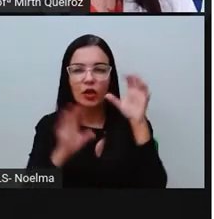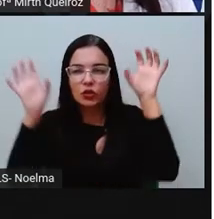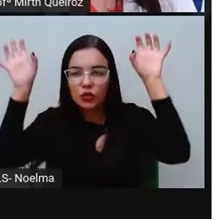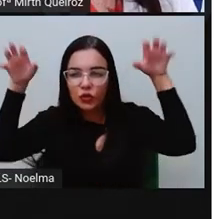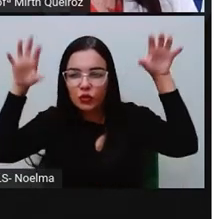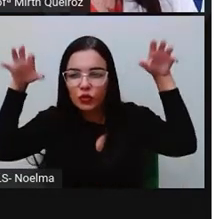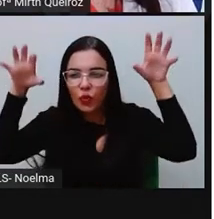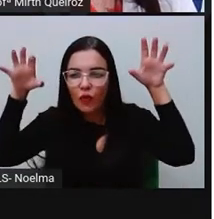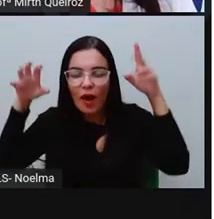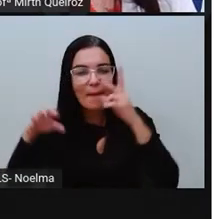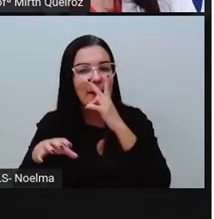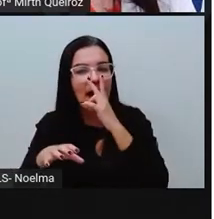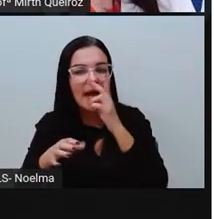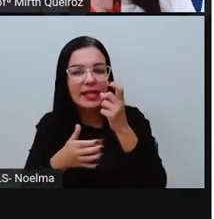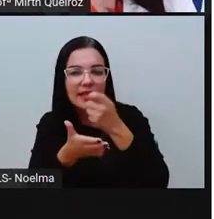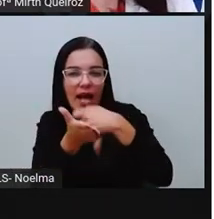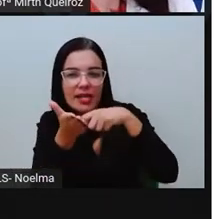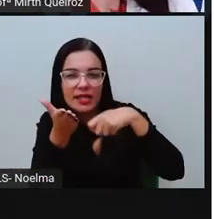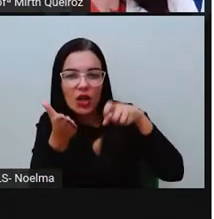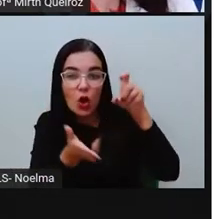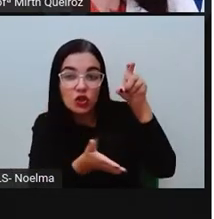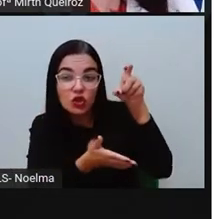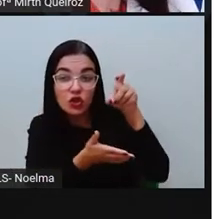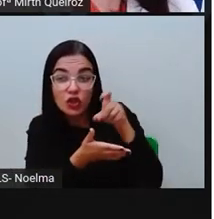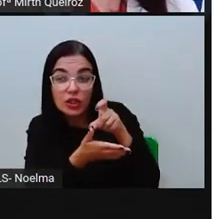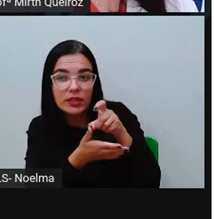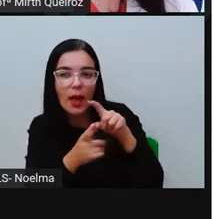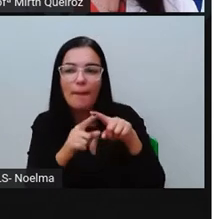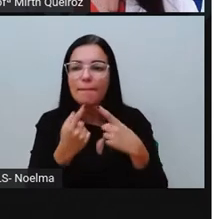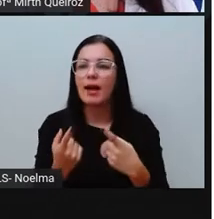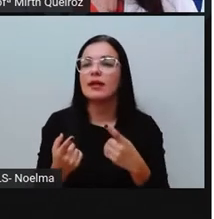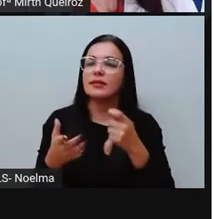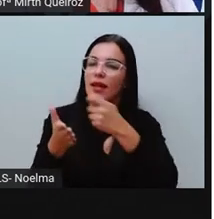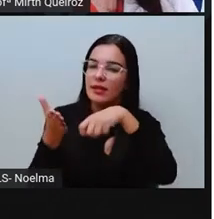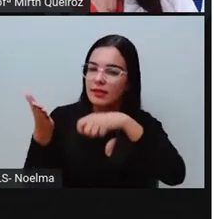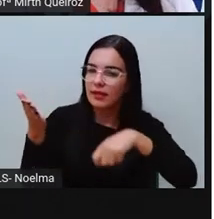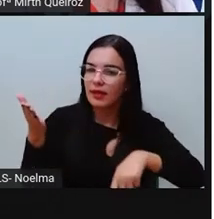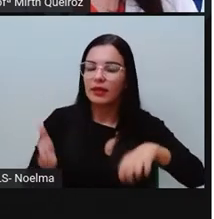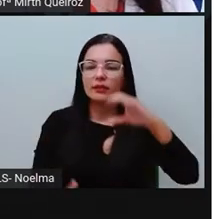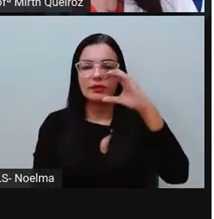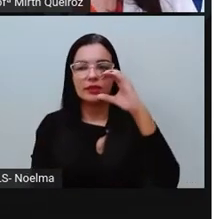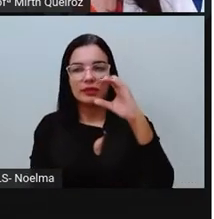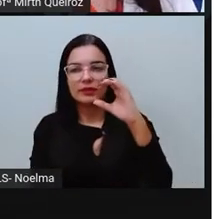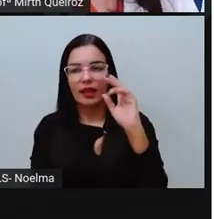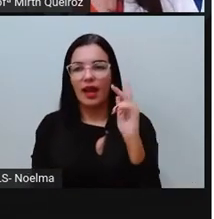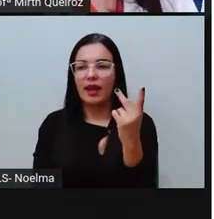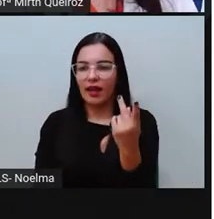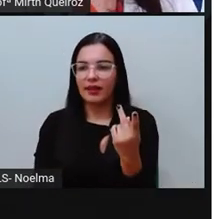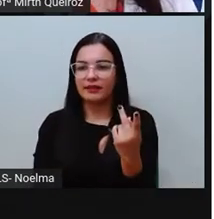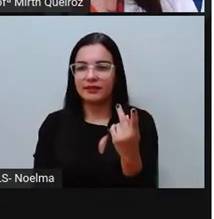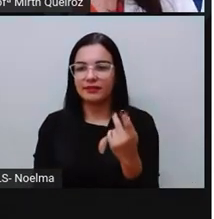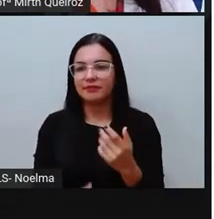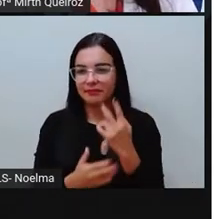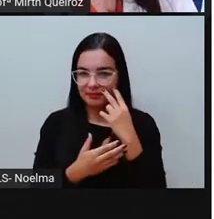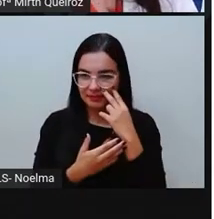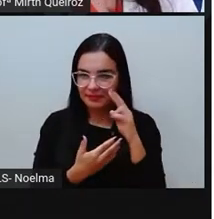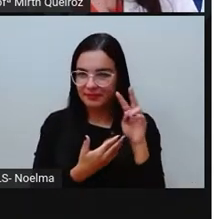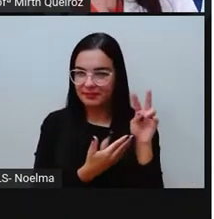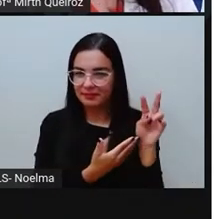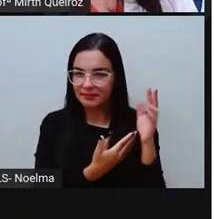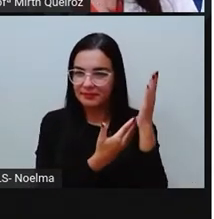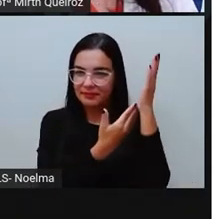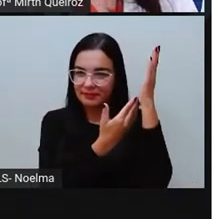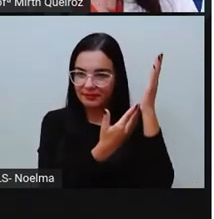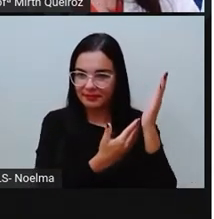também aí. Guirlanda, só o som g, né? Gui, ó. Massagem,